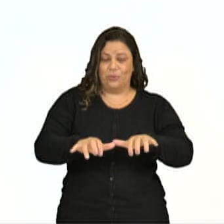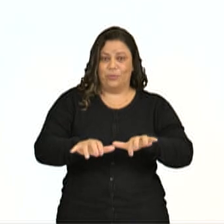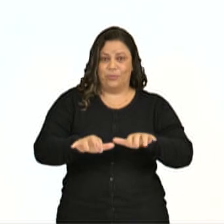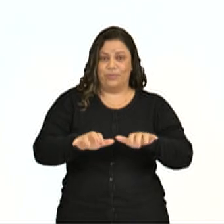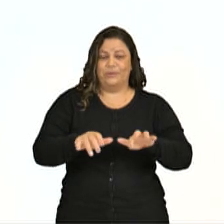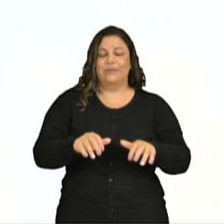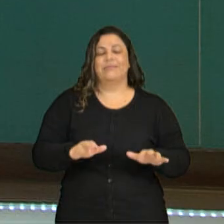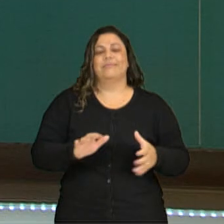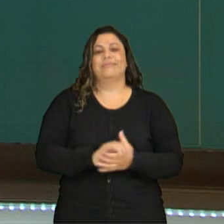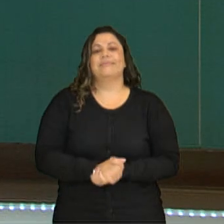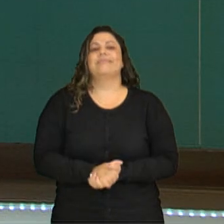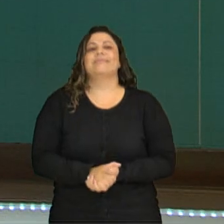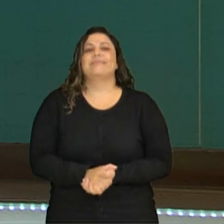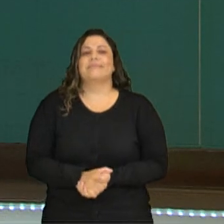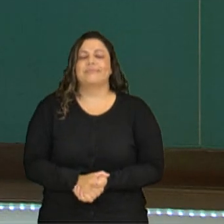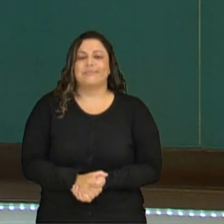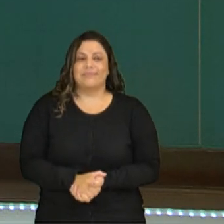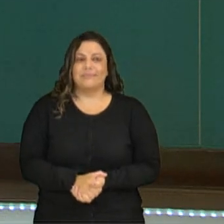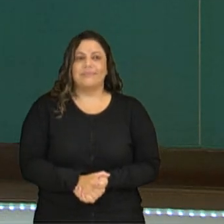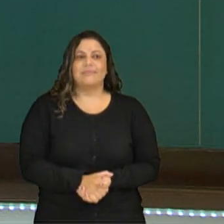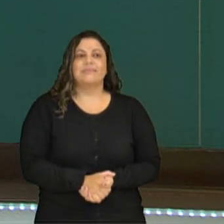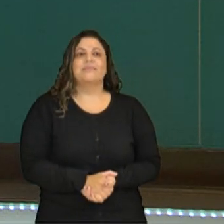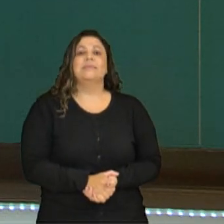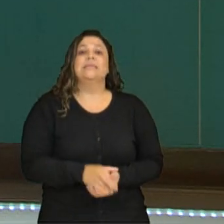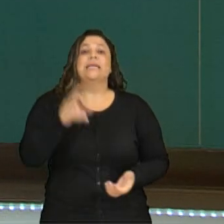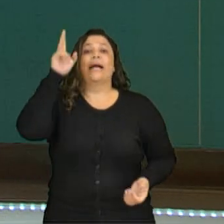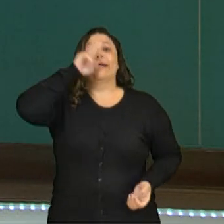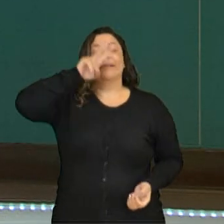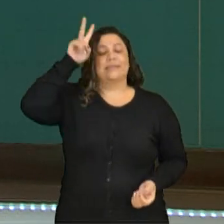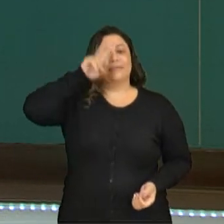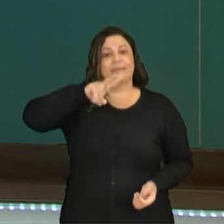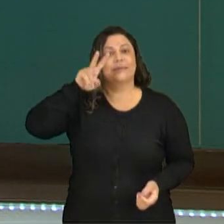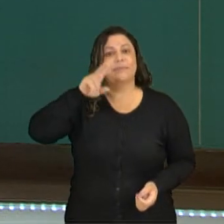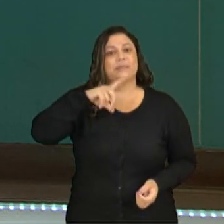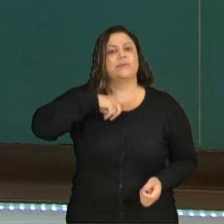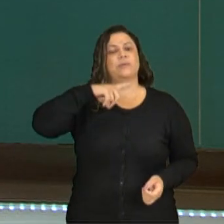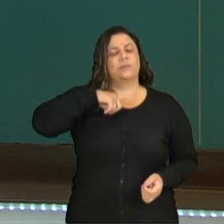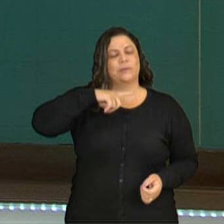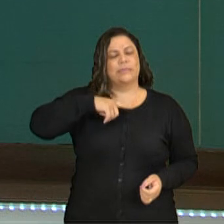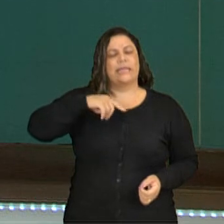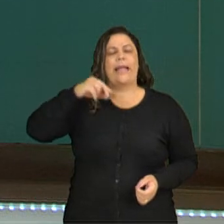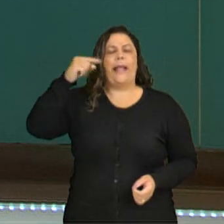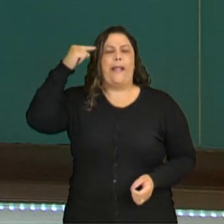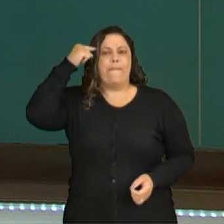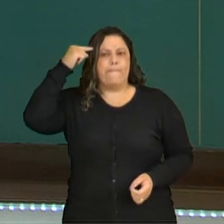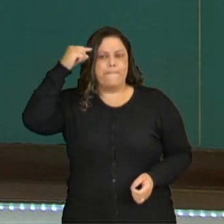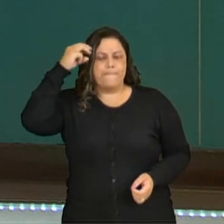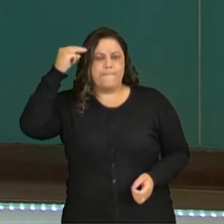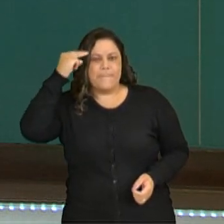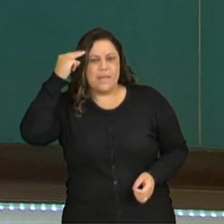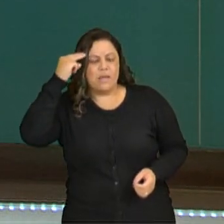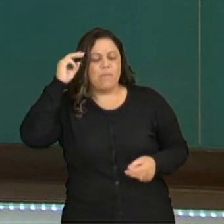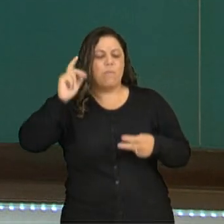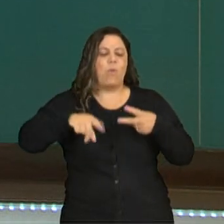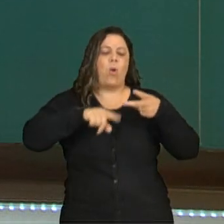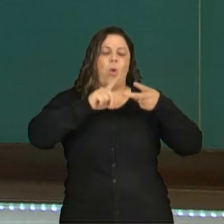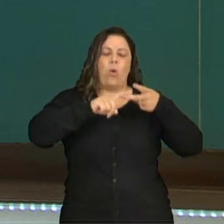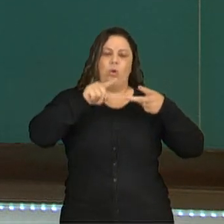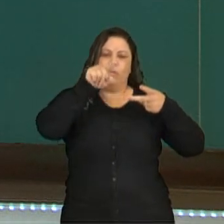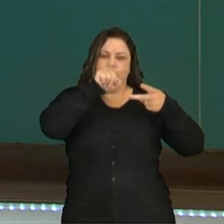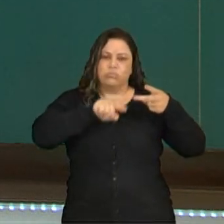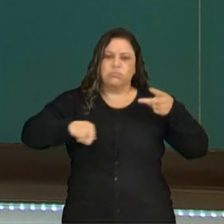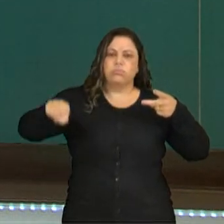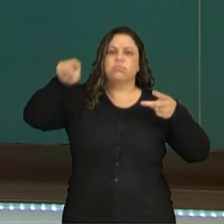nossos computadores, né? Lembrando, eles têm memória RAM, eles têm um microprocessador